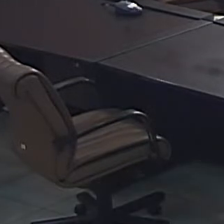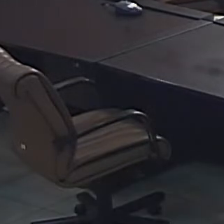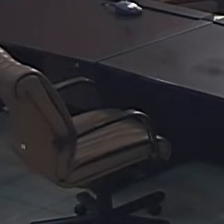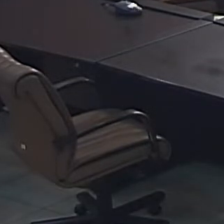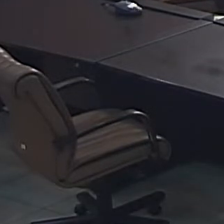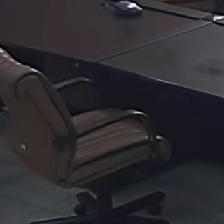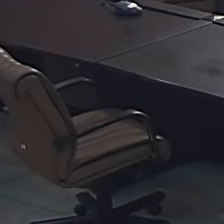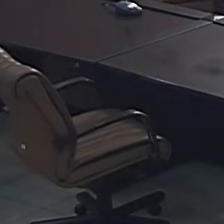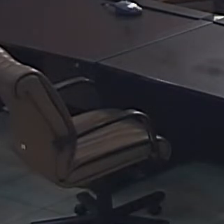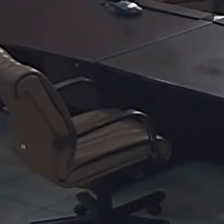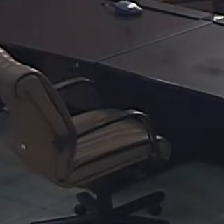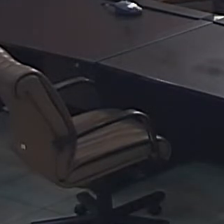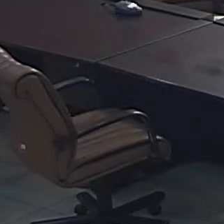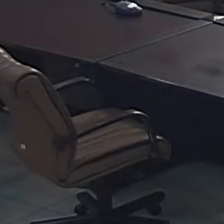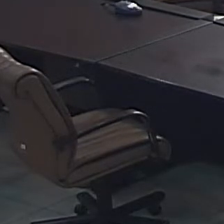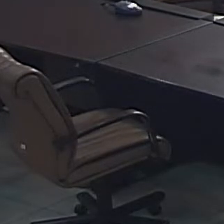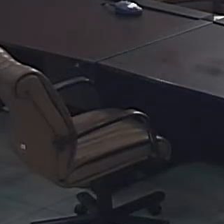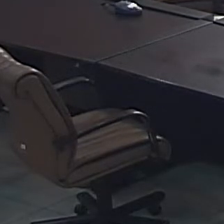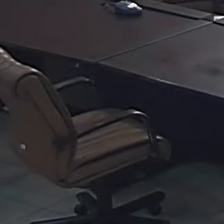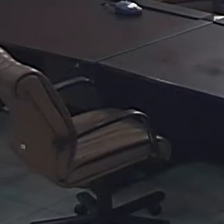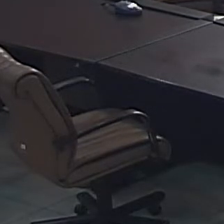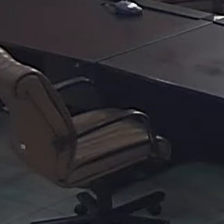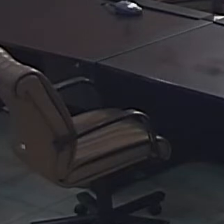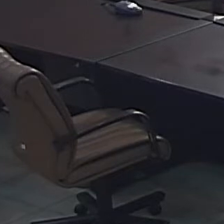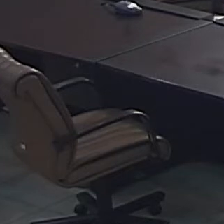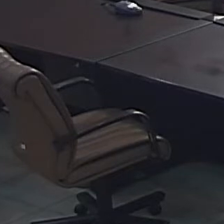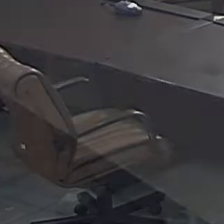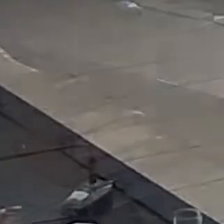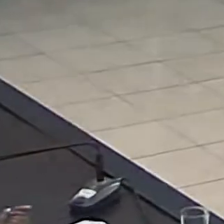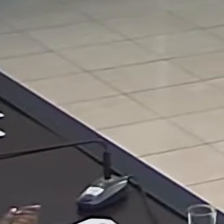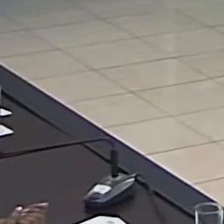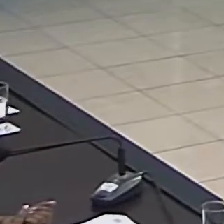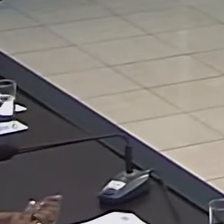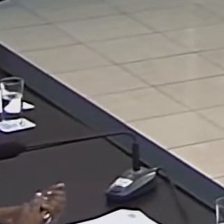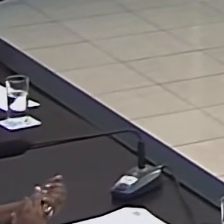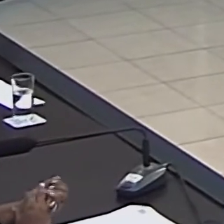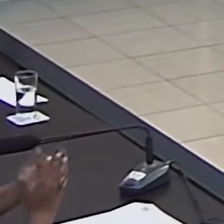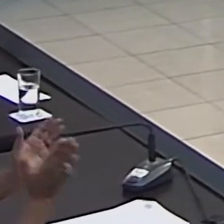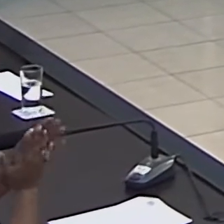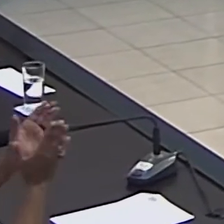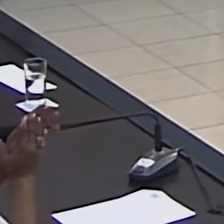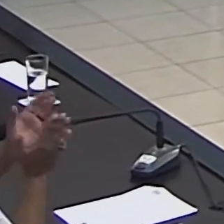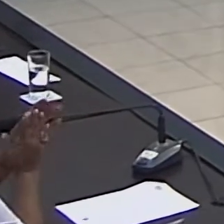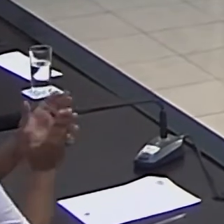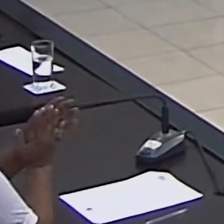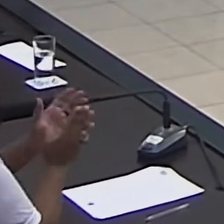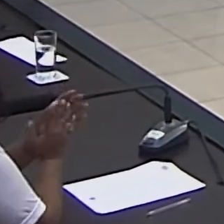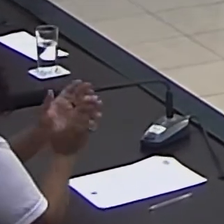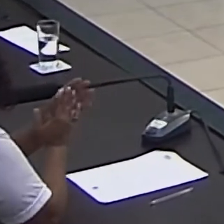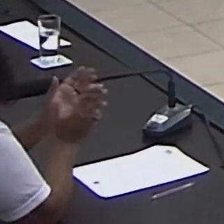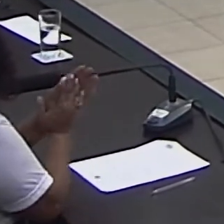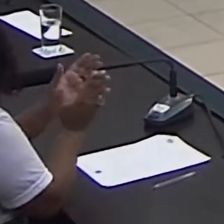município à senhora Vera Lúcia Pereira Lima, do Mercadinho Vera.